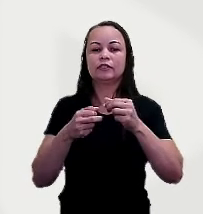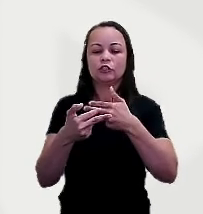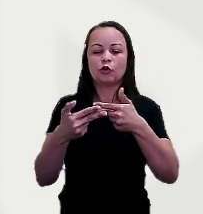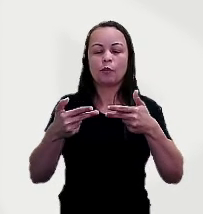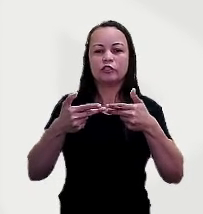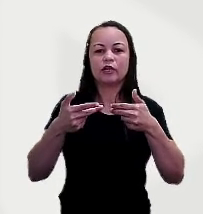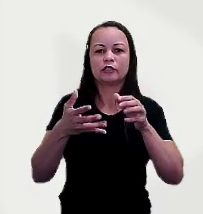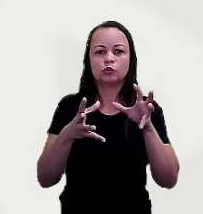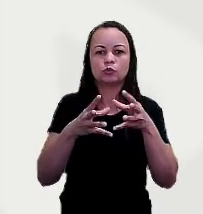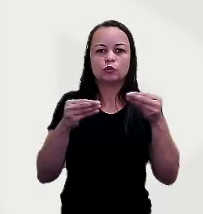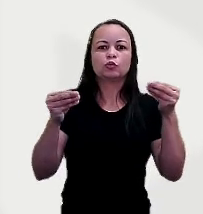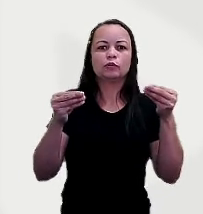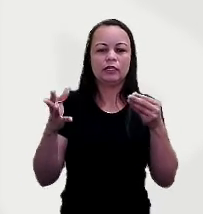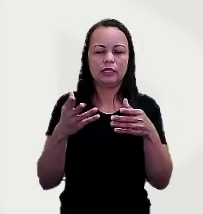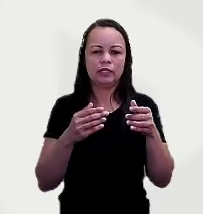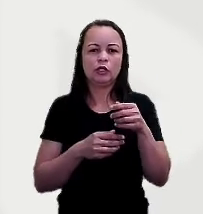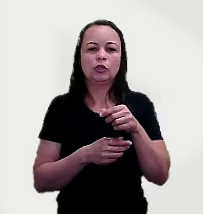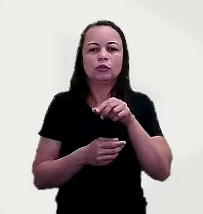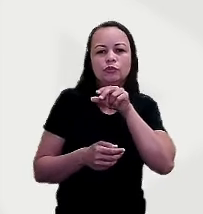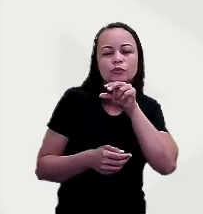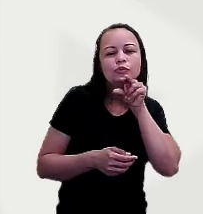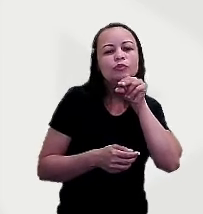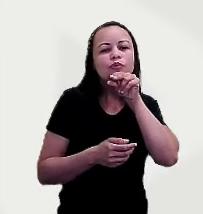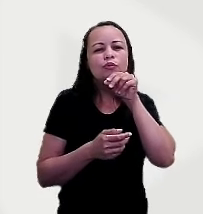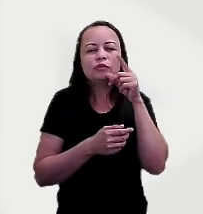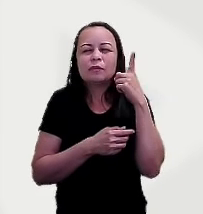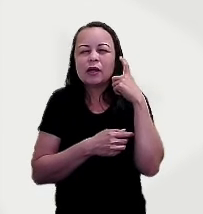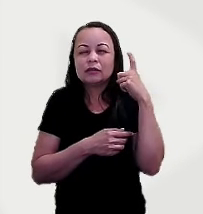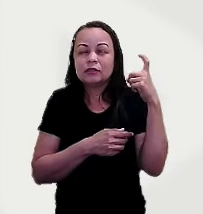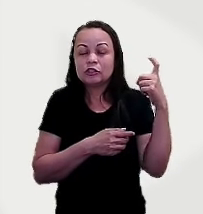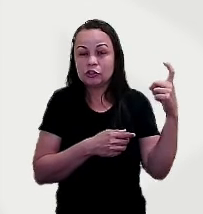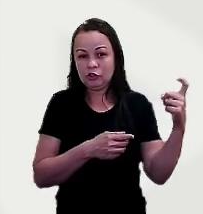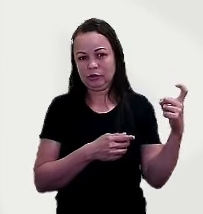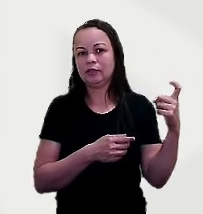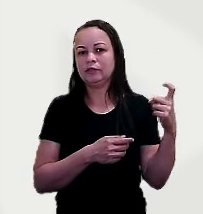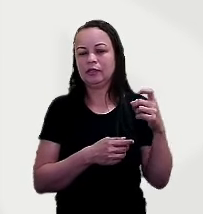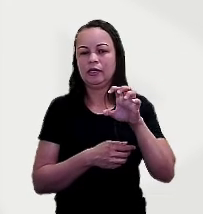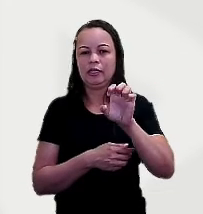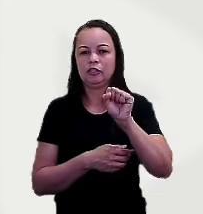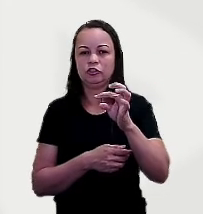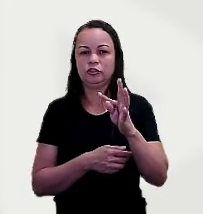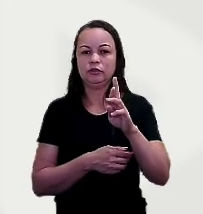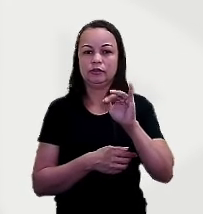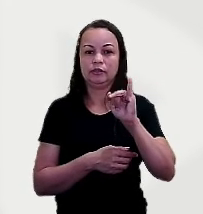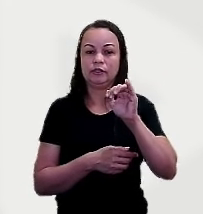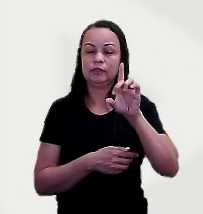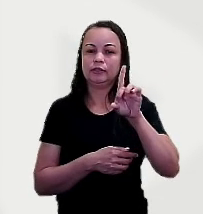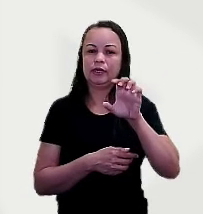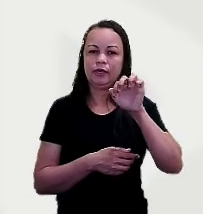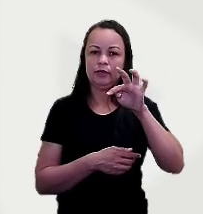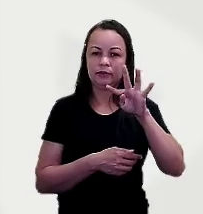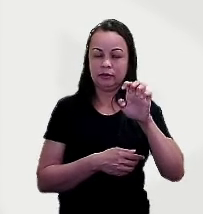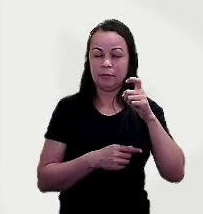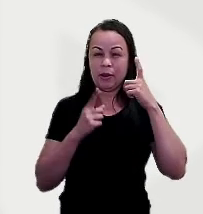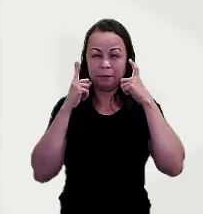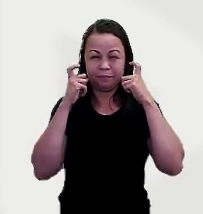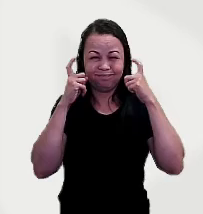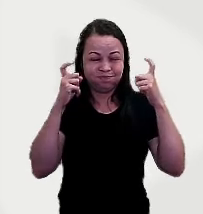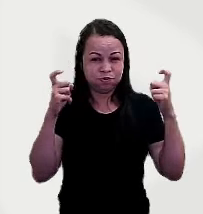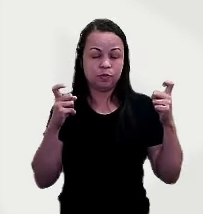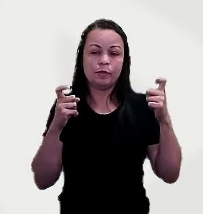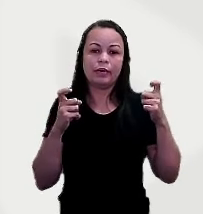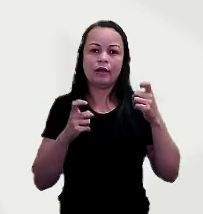objetos, assobiar, né, de maneira estridente. Estridente é o quê? Barulhenta, tá? Para assustar